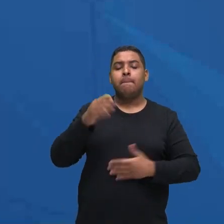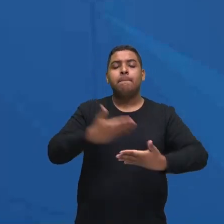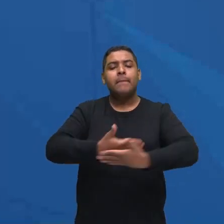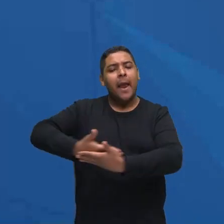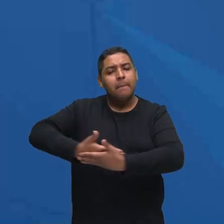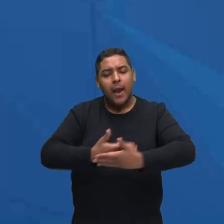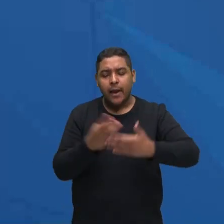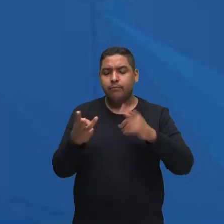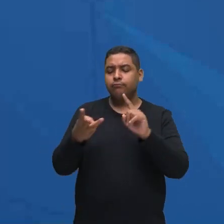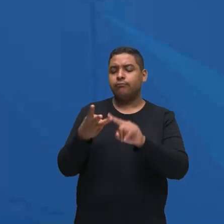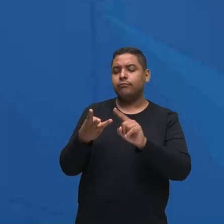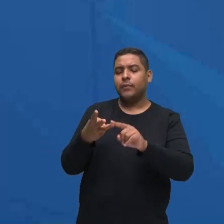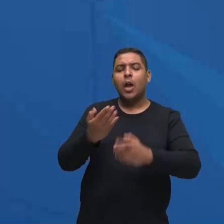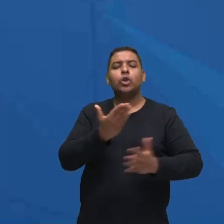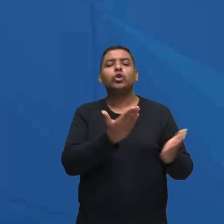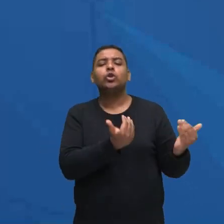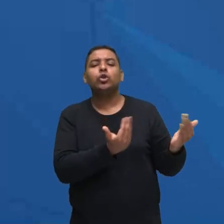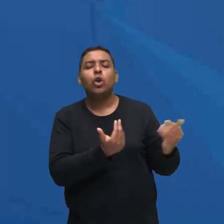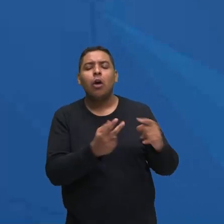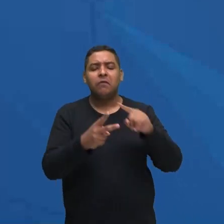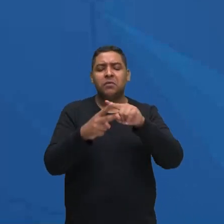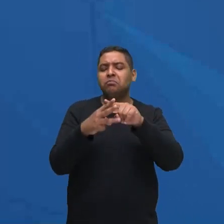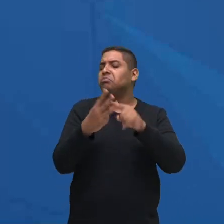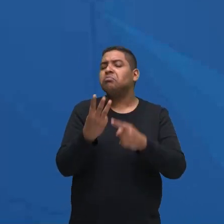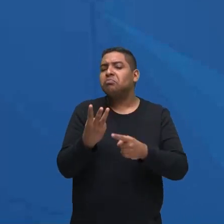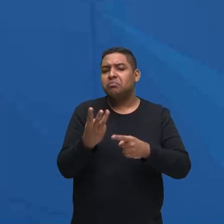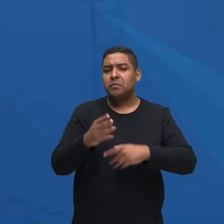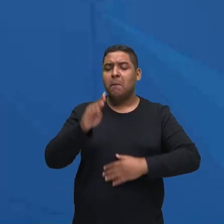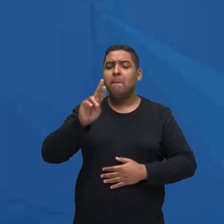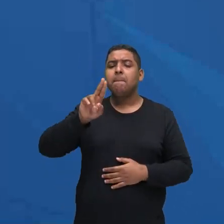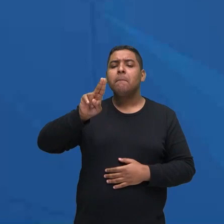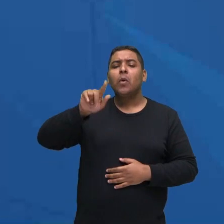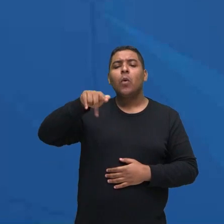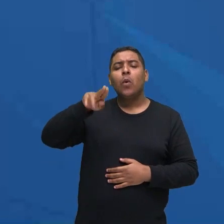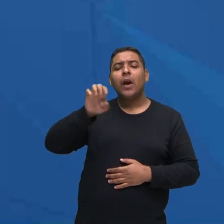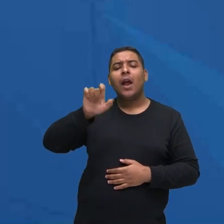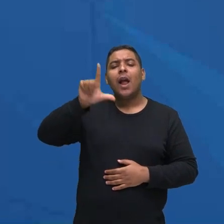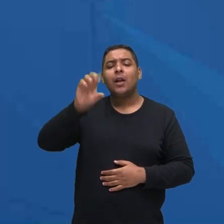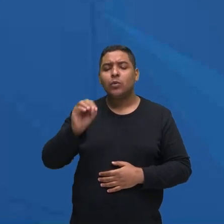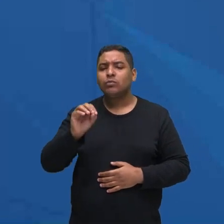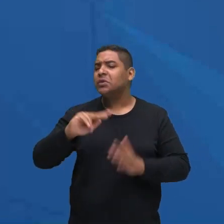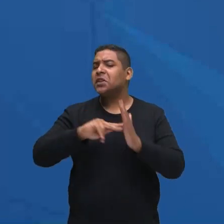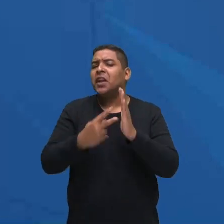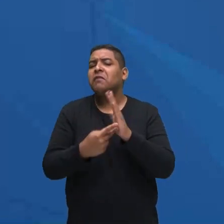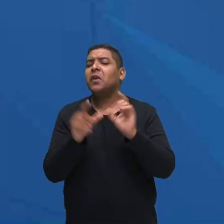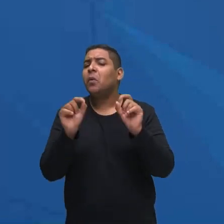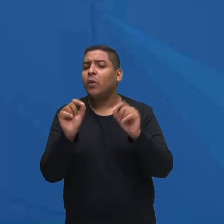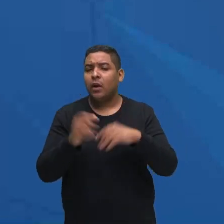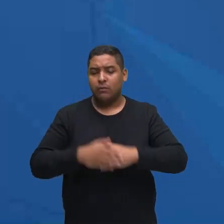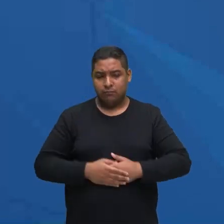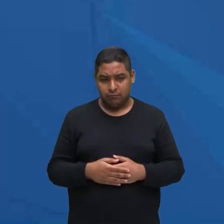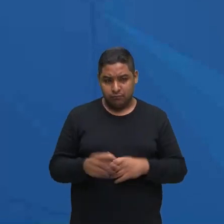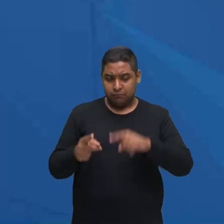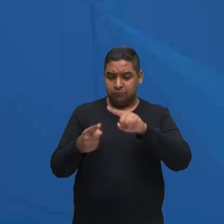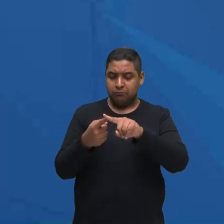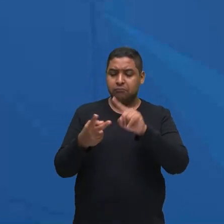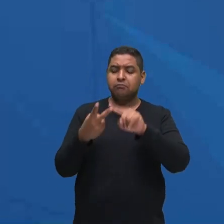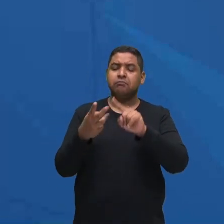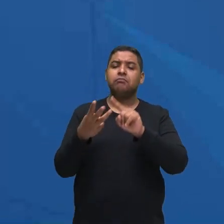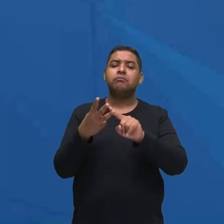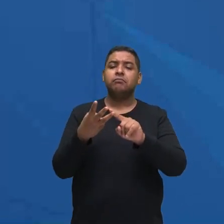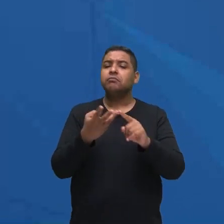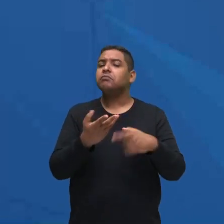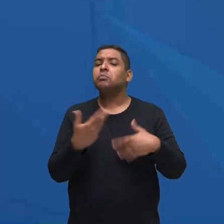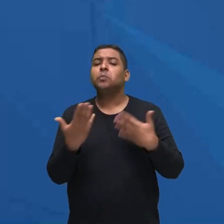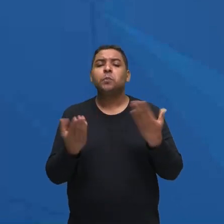falar um bruguelo, eu estou tentando dizer para você que eu estou me referindo a um menino, a um bebê ou a um